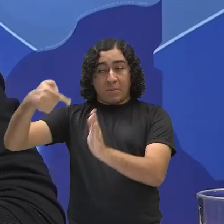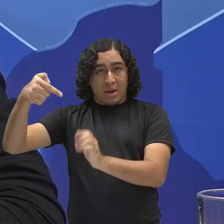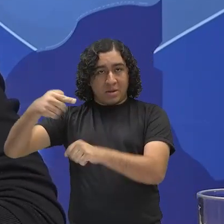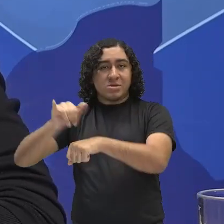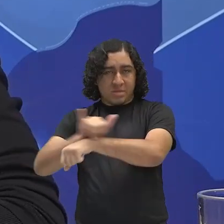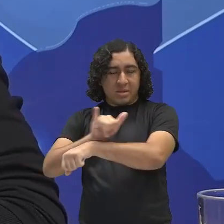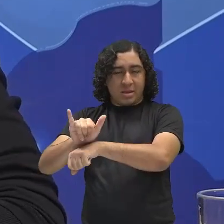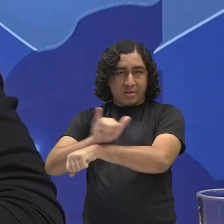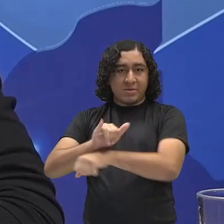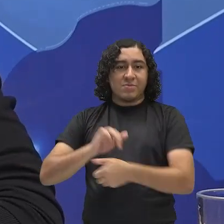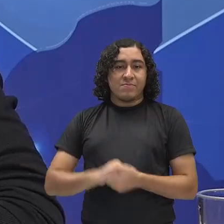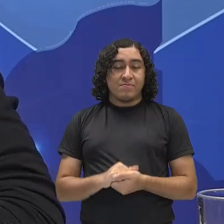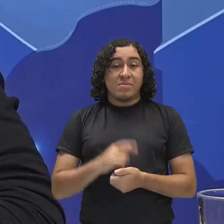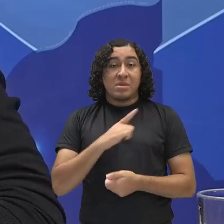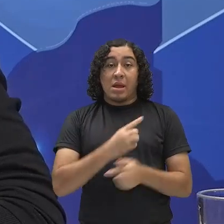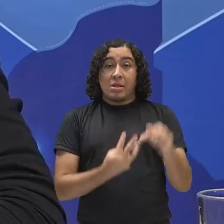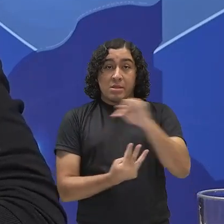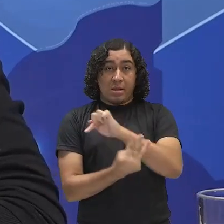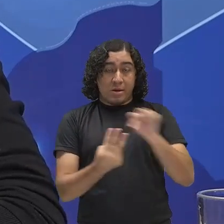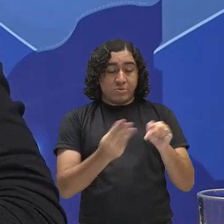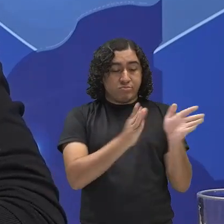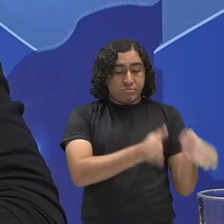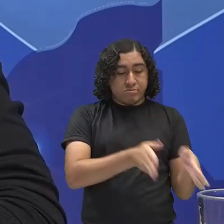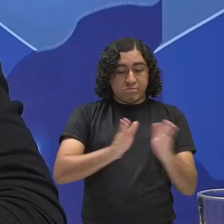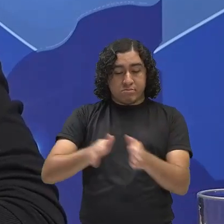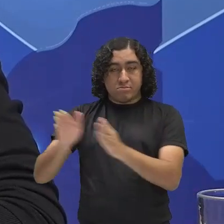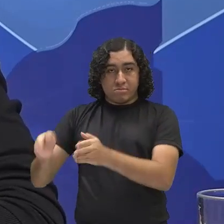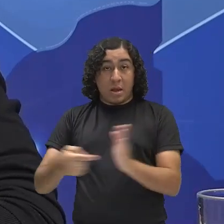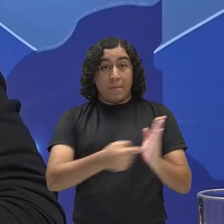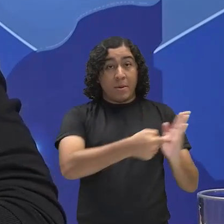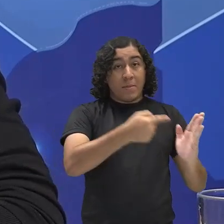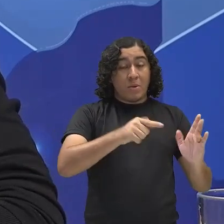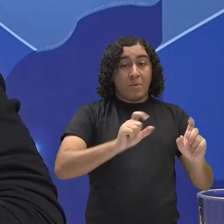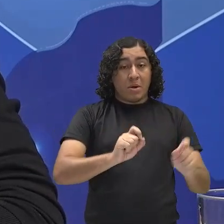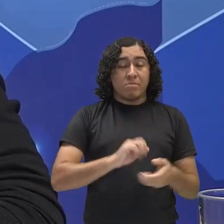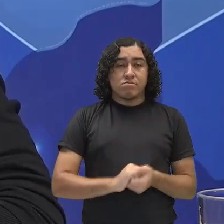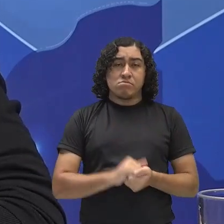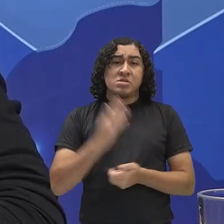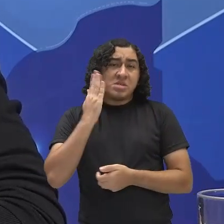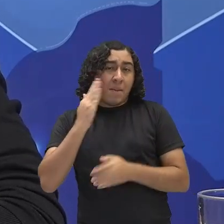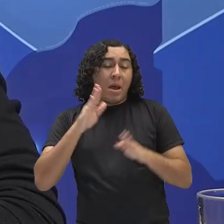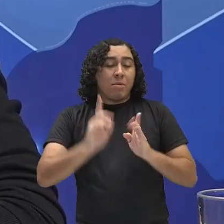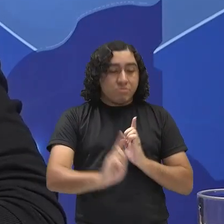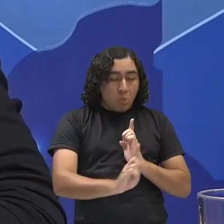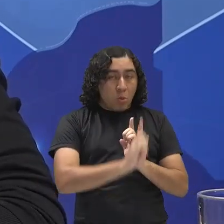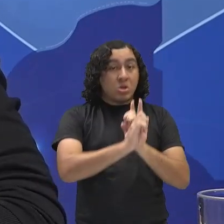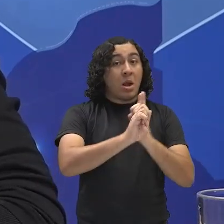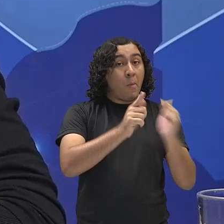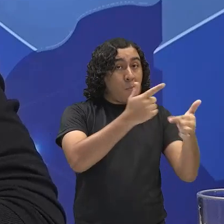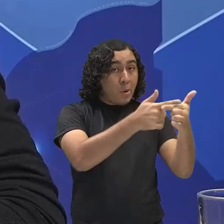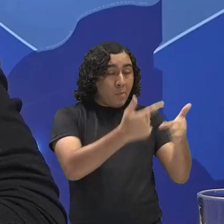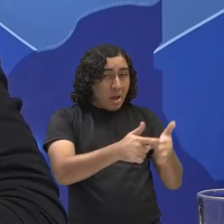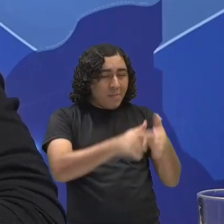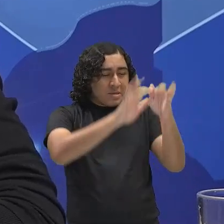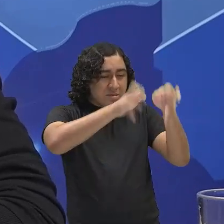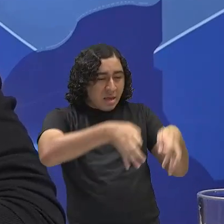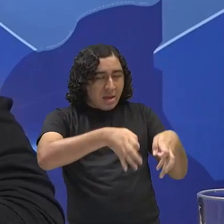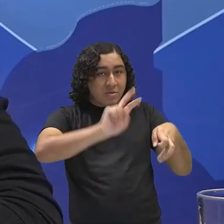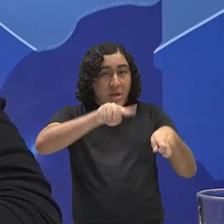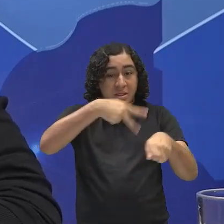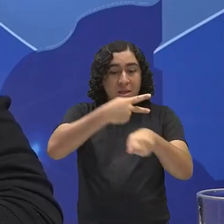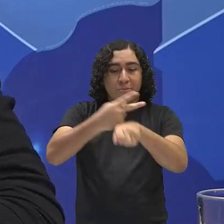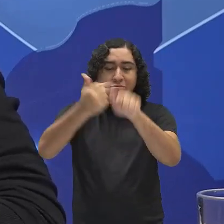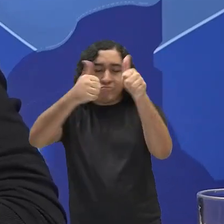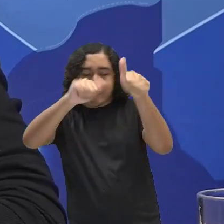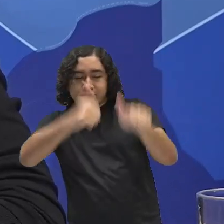gente trabalha em 3 passos, vamos dizer assim. O primeiro passo é identificar o problema, o segundo passo vai ser fazer o diagnóstico do que